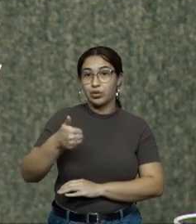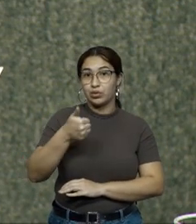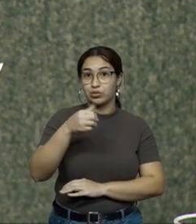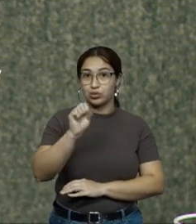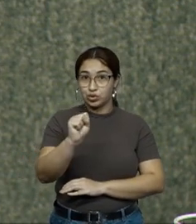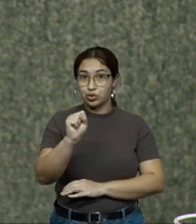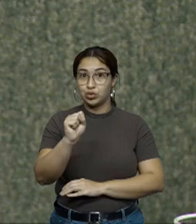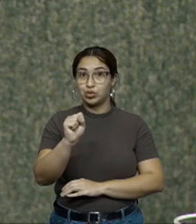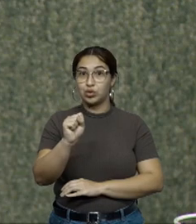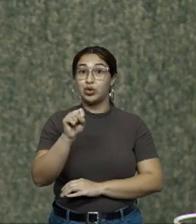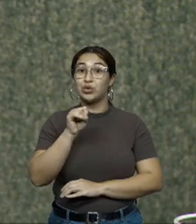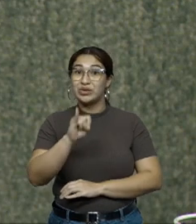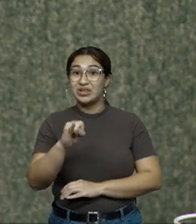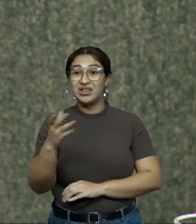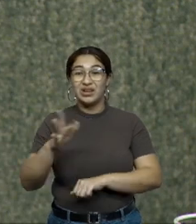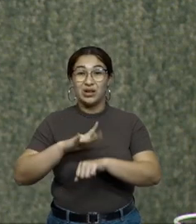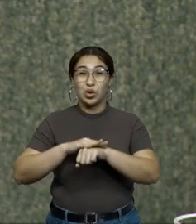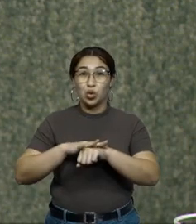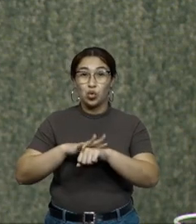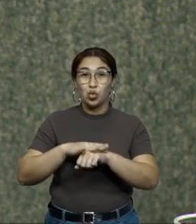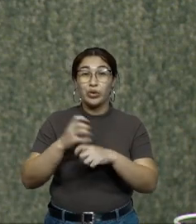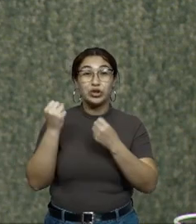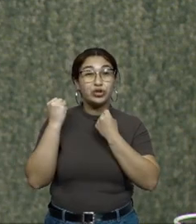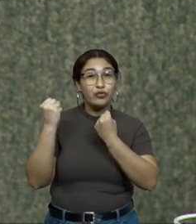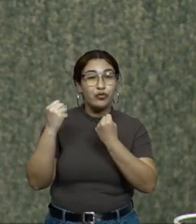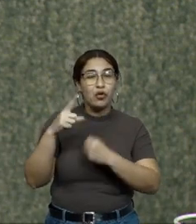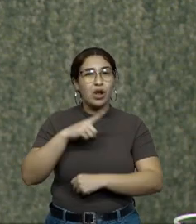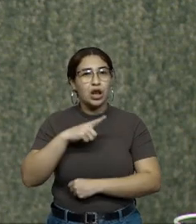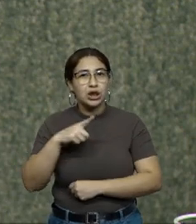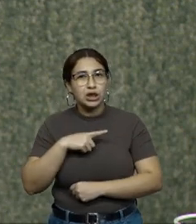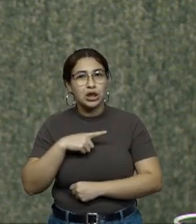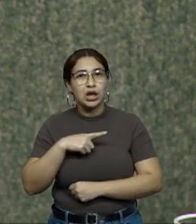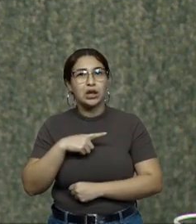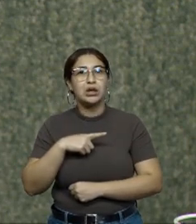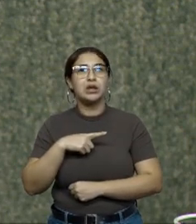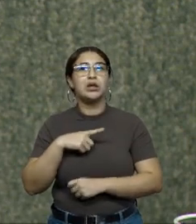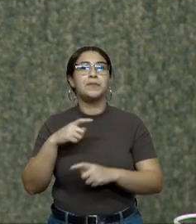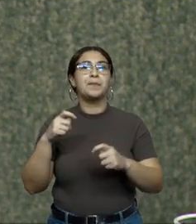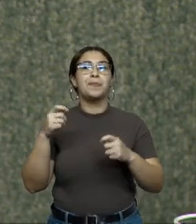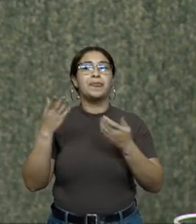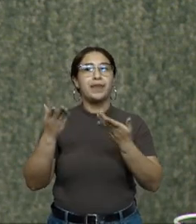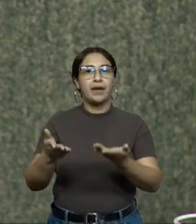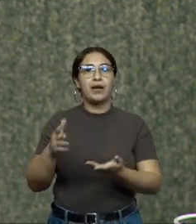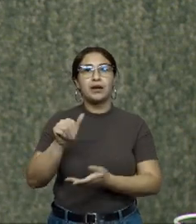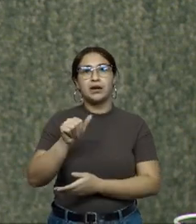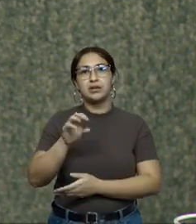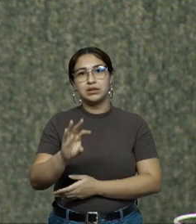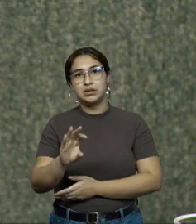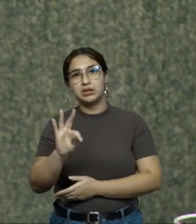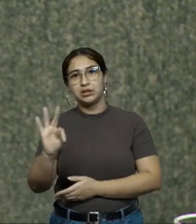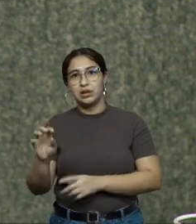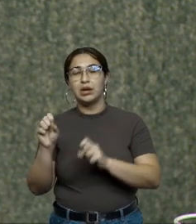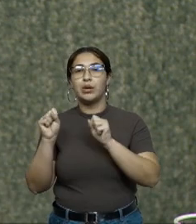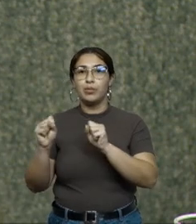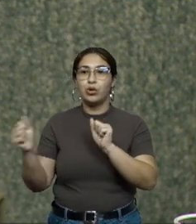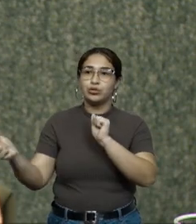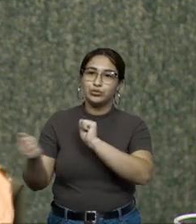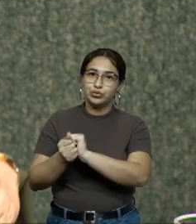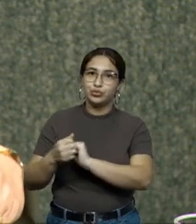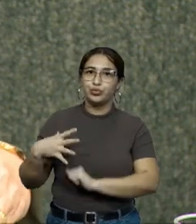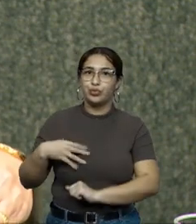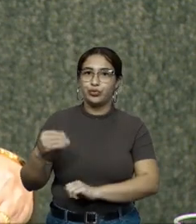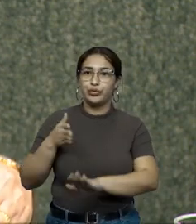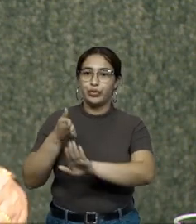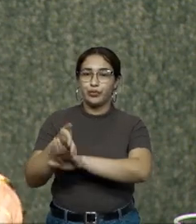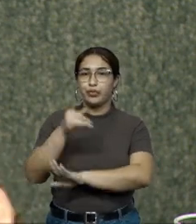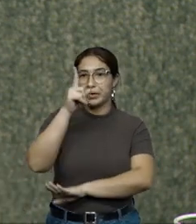expressamente recomendada por laudo médico nós queremos garantir que o act também tenha essa condição